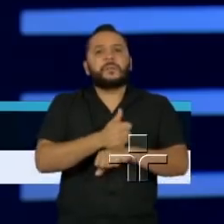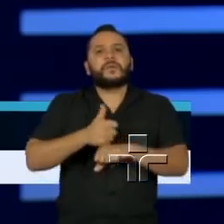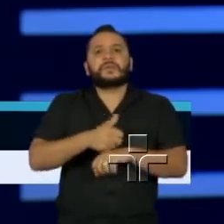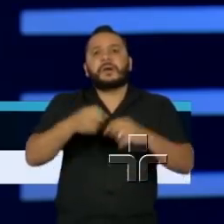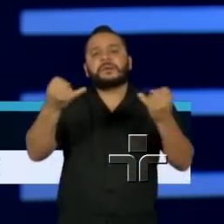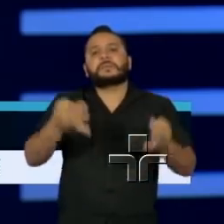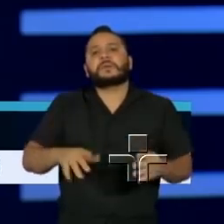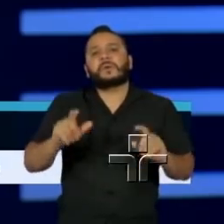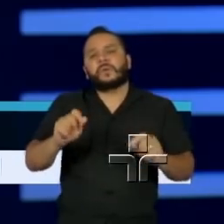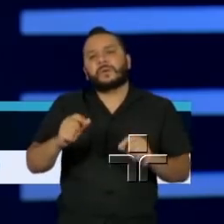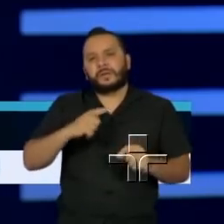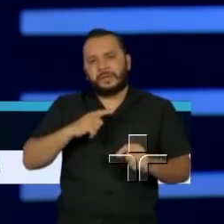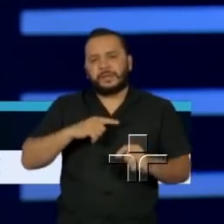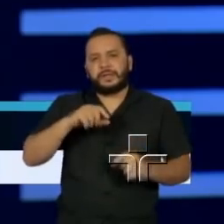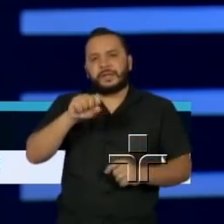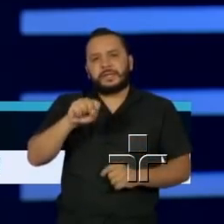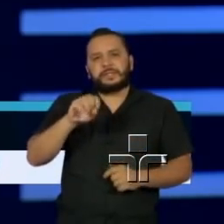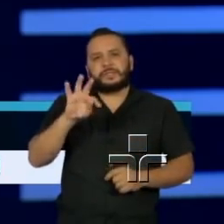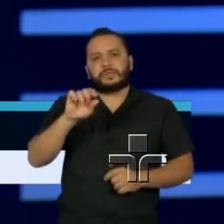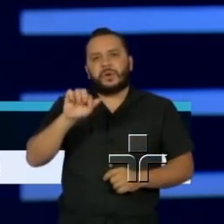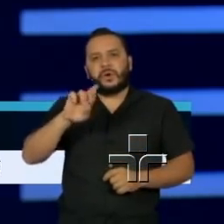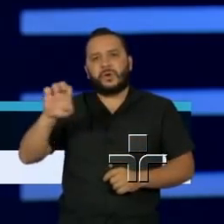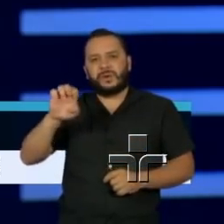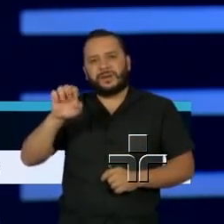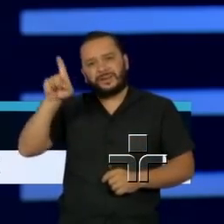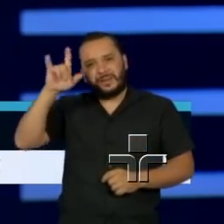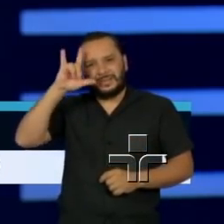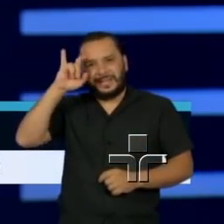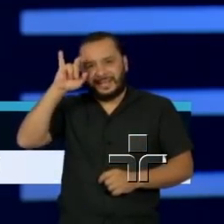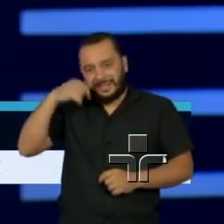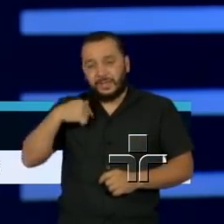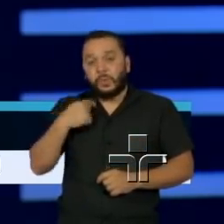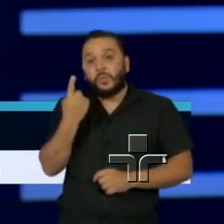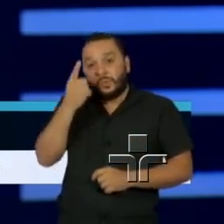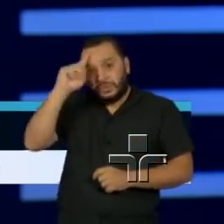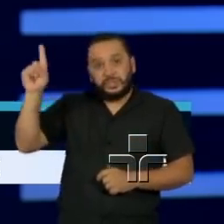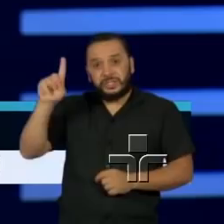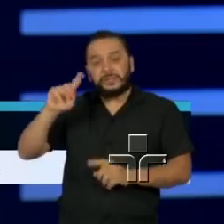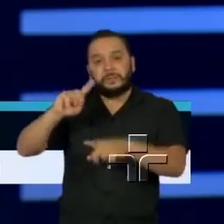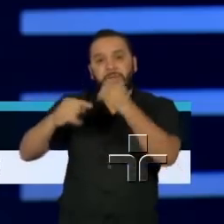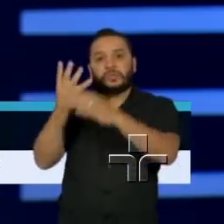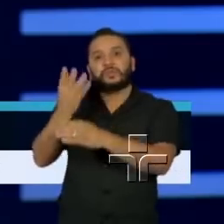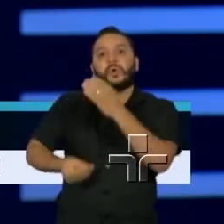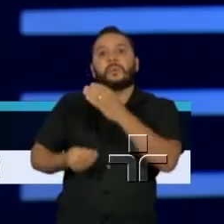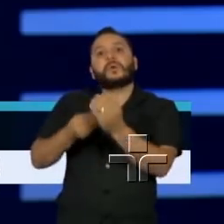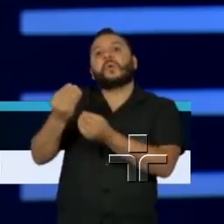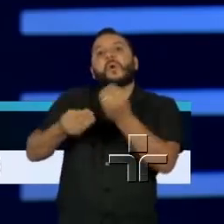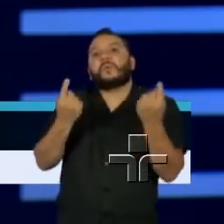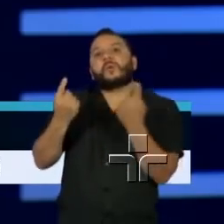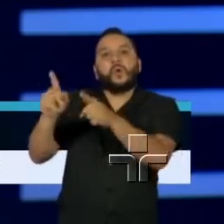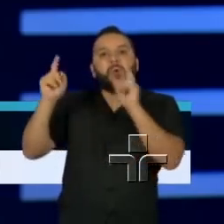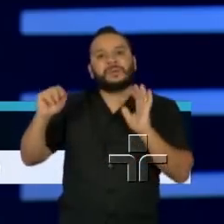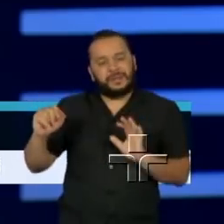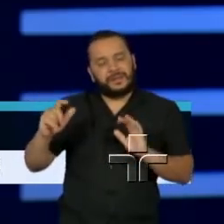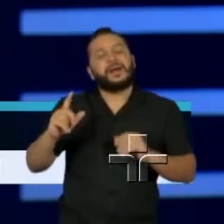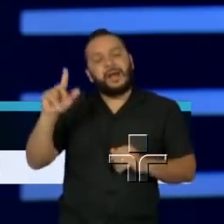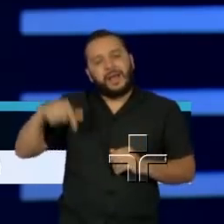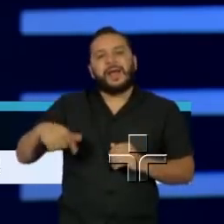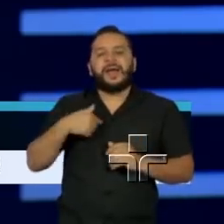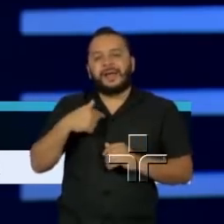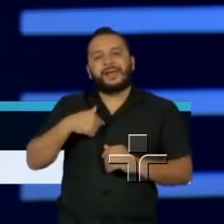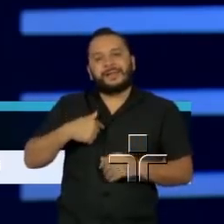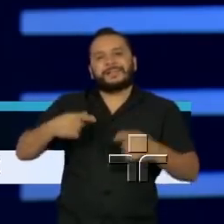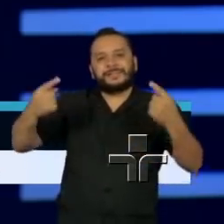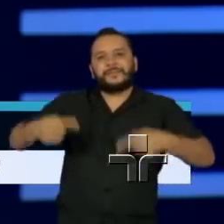destacou, no caso dos stories do Instagram, isso some, isso desaparece. Então, como enfrentar essa questão? É o desafio para o TSE. O